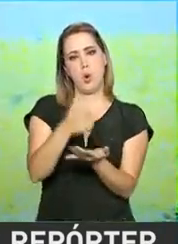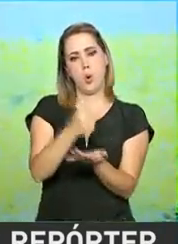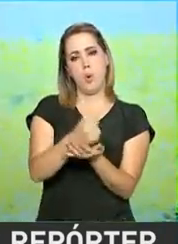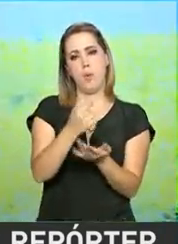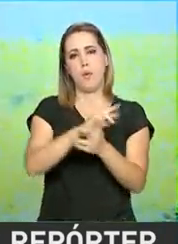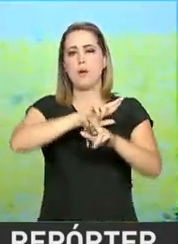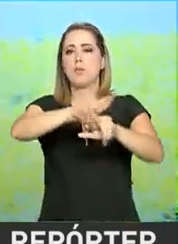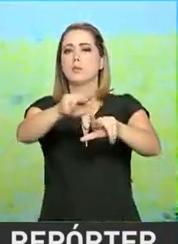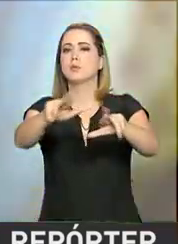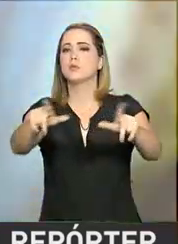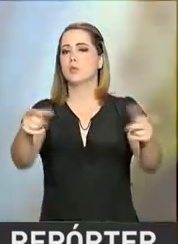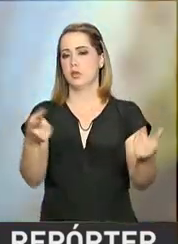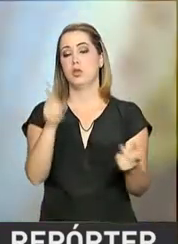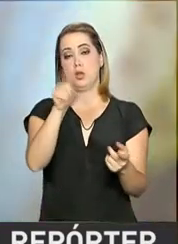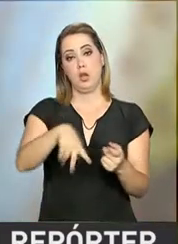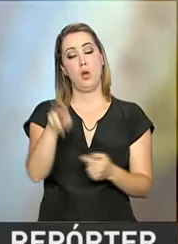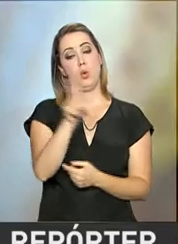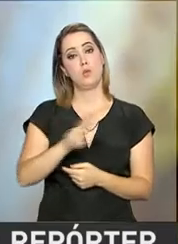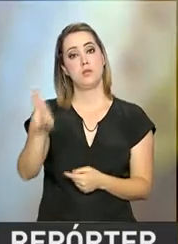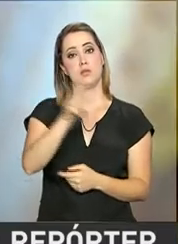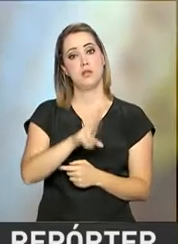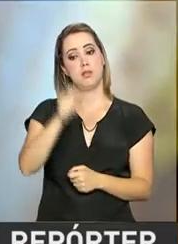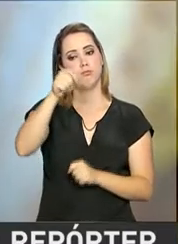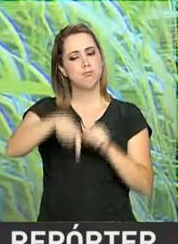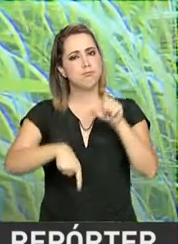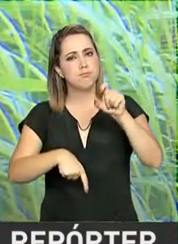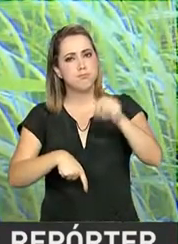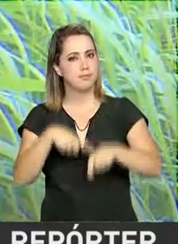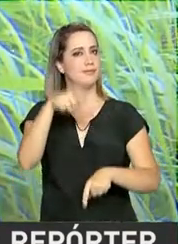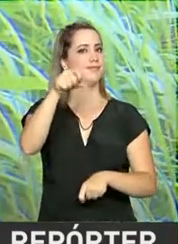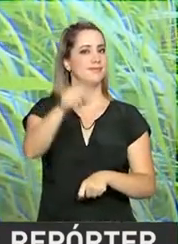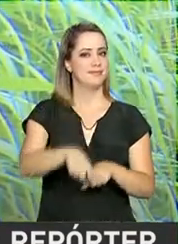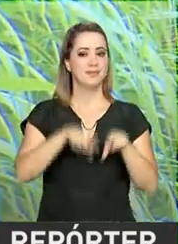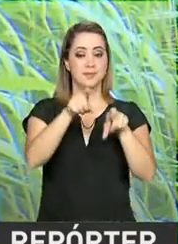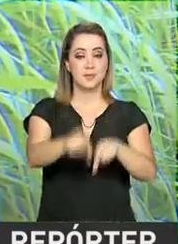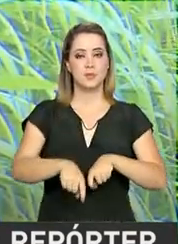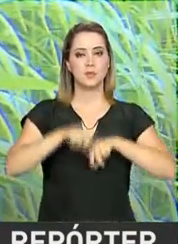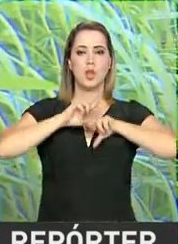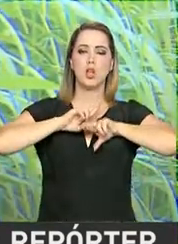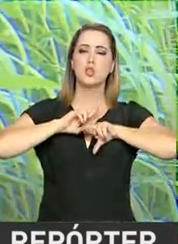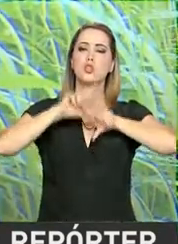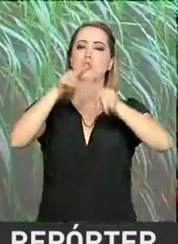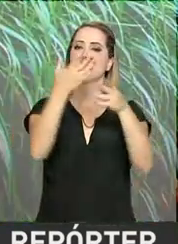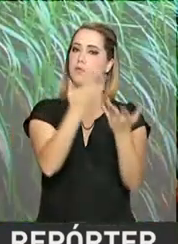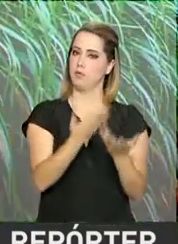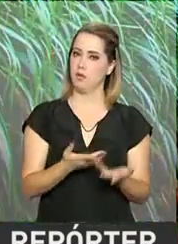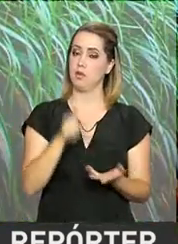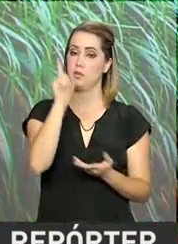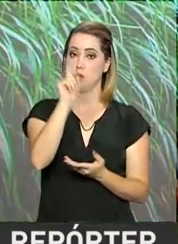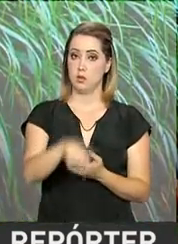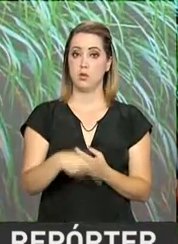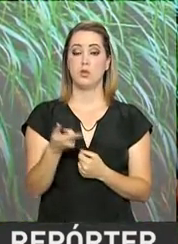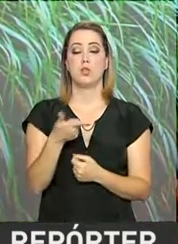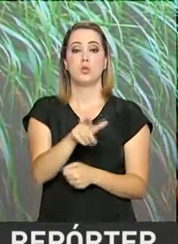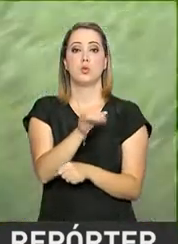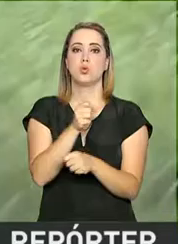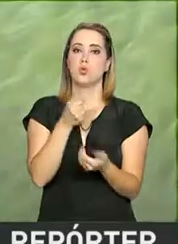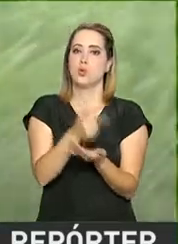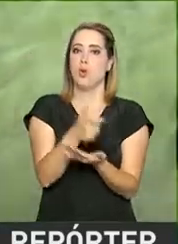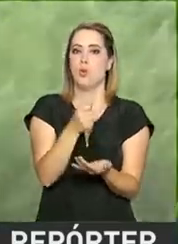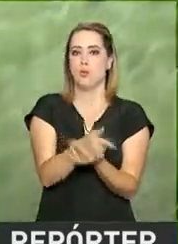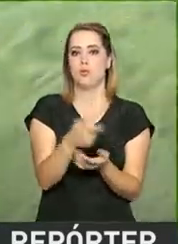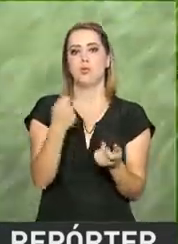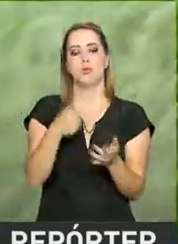adubos e fertilizantes, que são utilizados na cultura. Como boa parte desses produtos é importada, a compra antecipada é